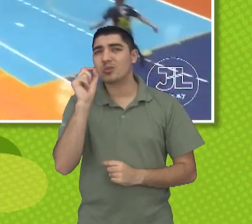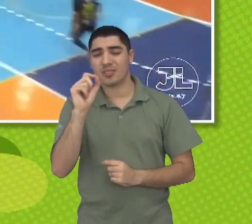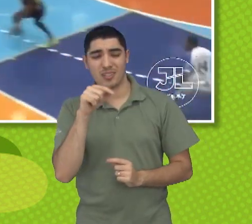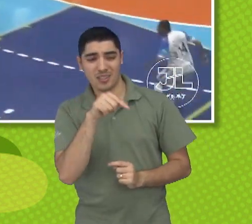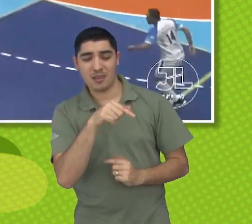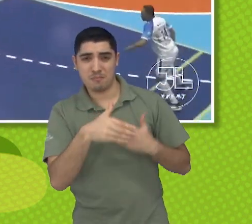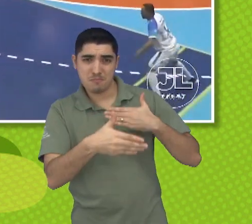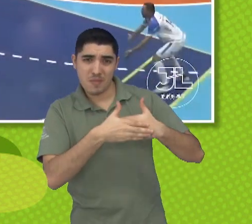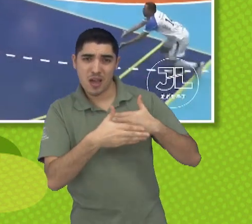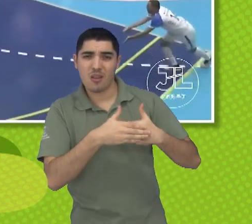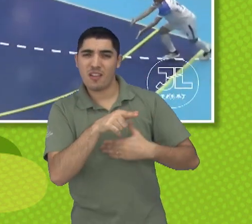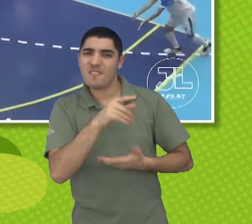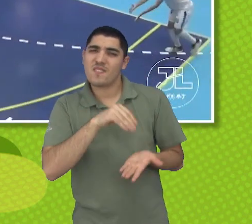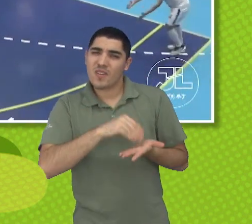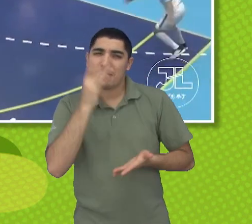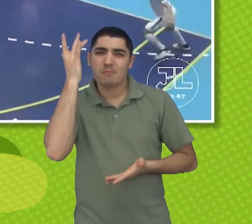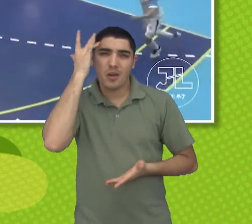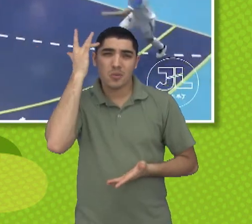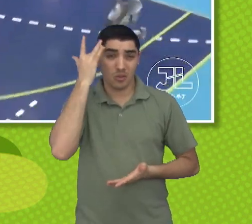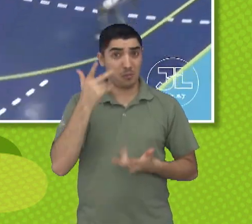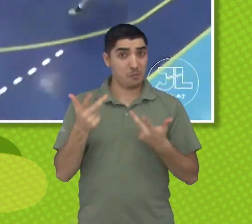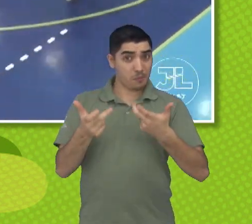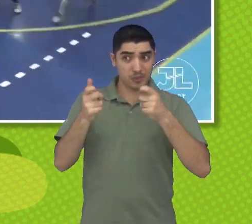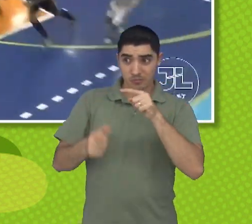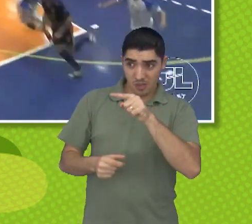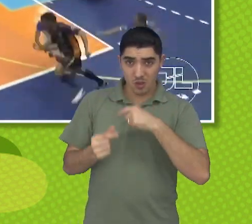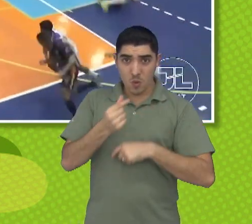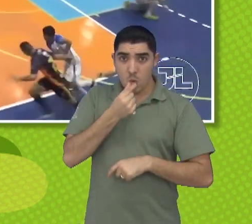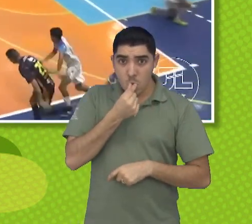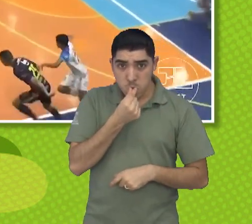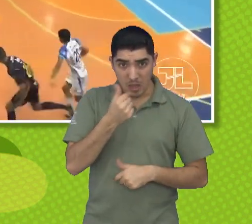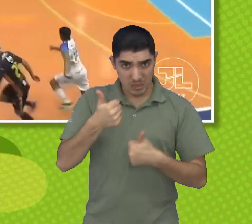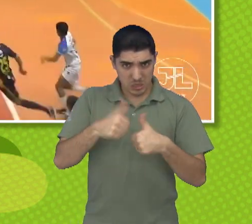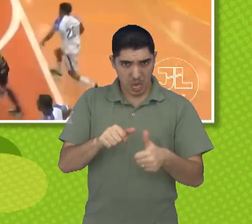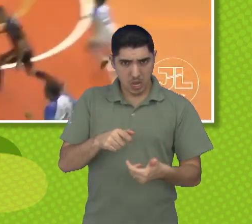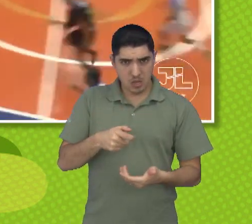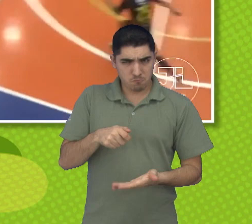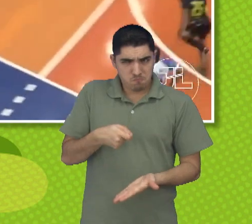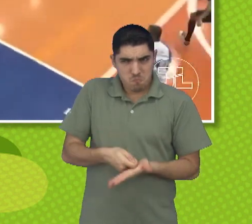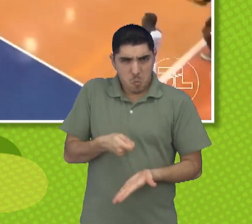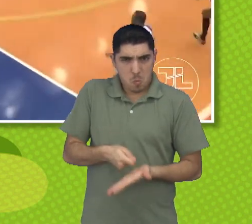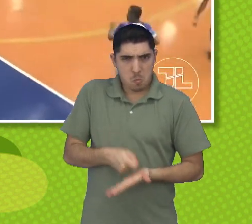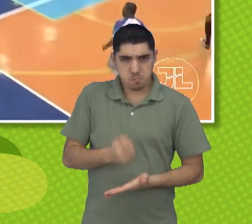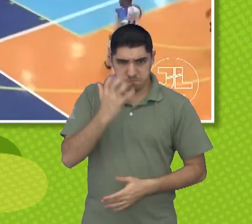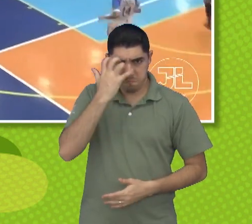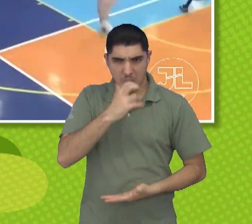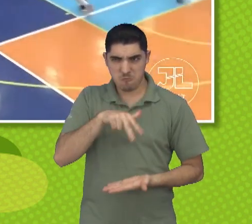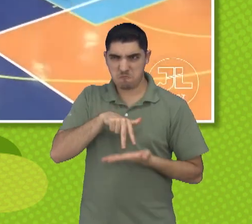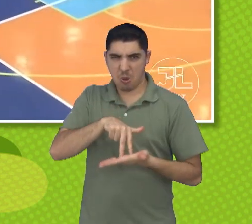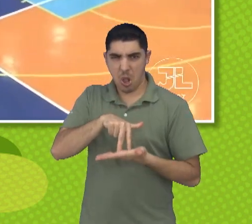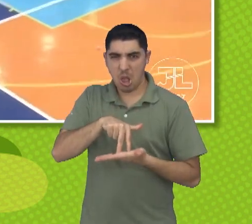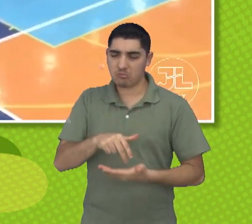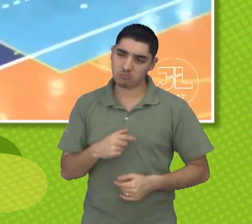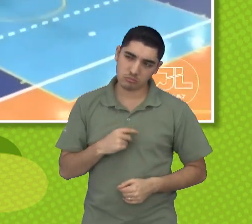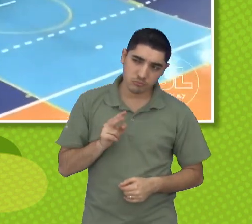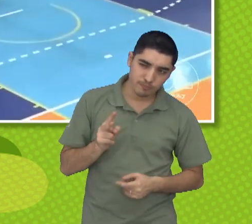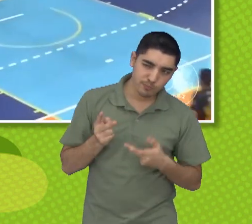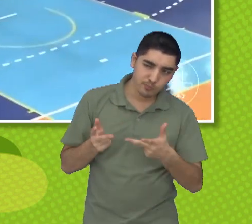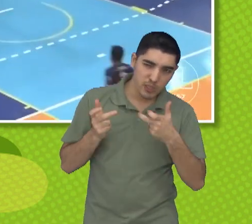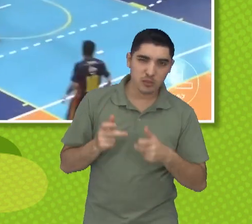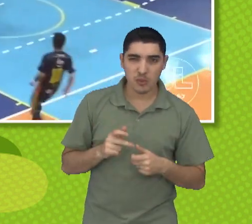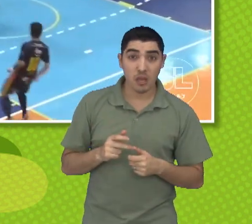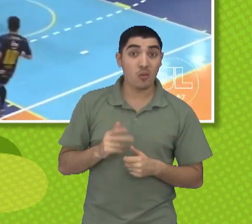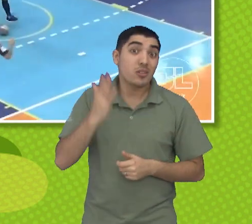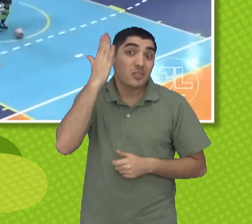Mauá, quando viu que o árbitro estava adotando uma postura um pouco mais rígida na parte de reclamações, aplicando o cartão vermelho, sabendo que você tem um